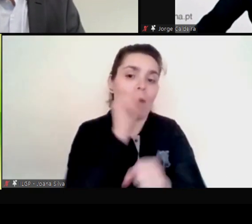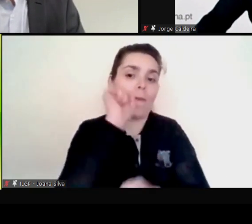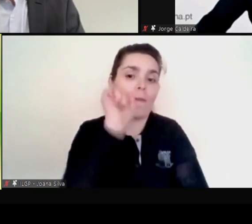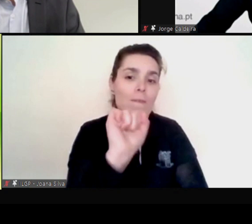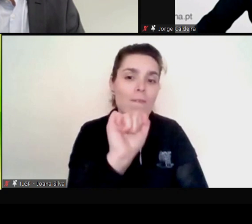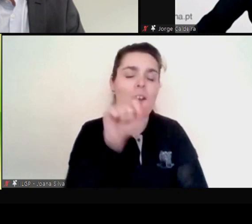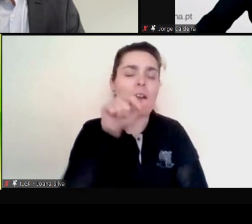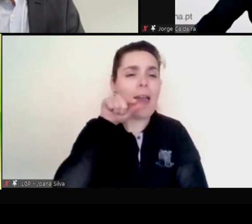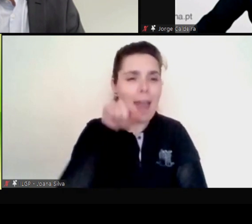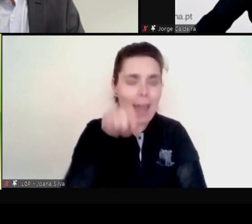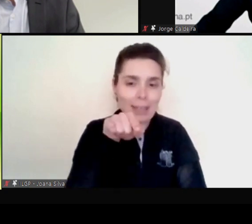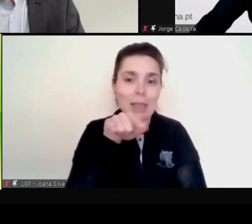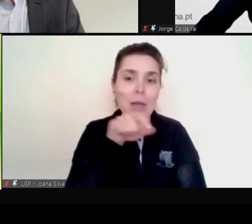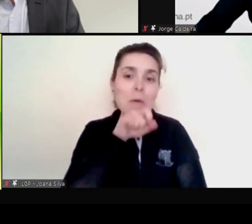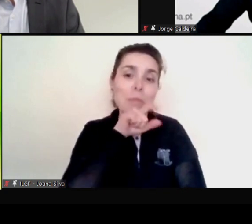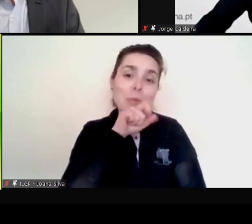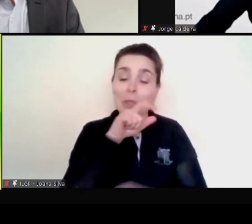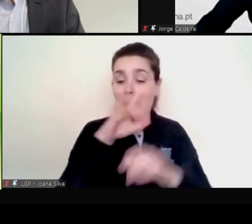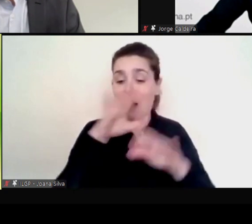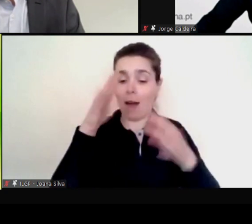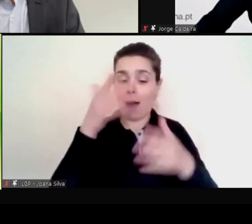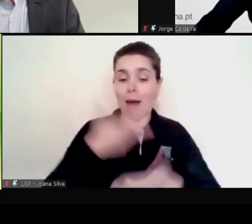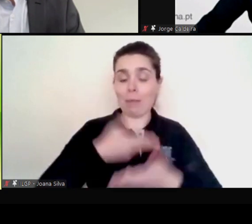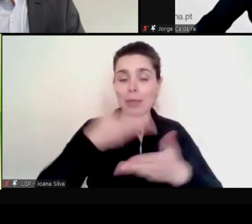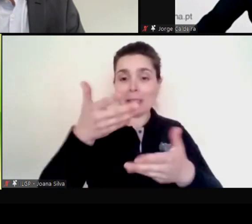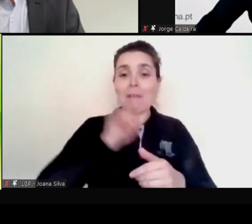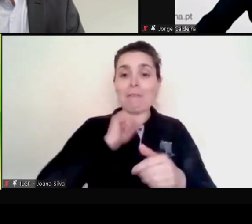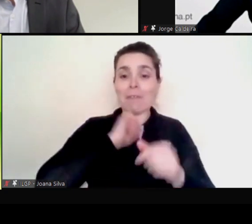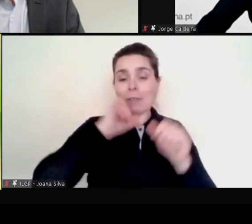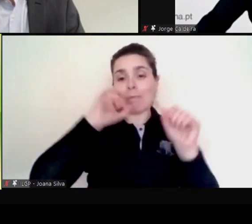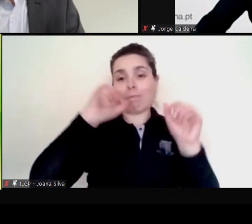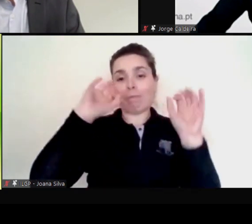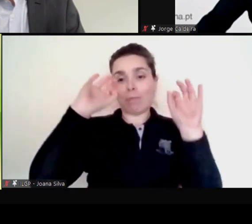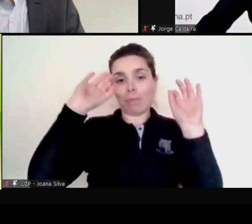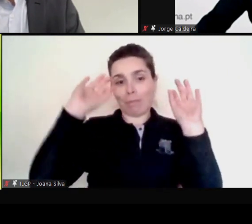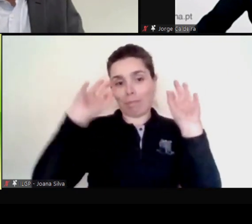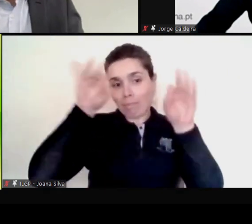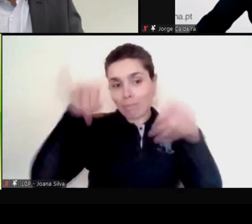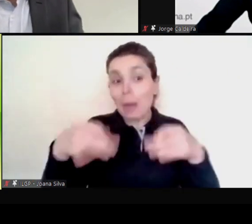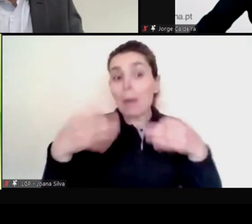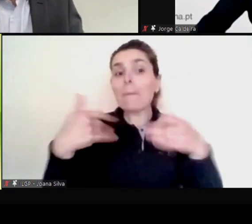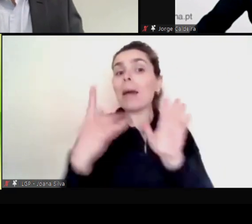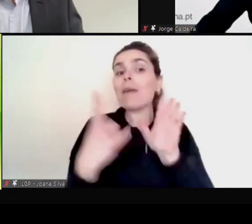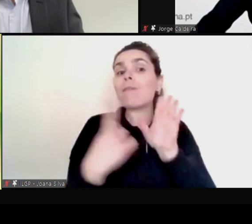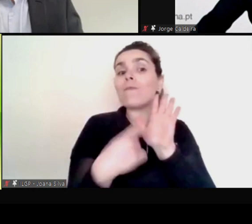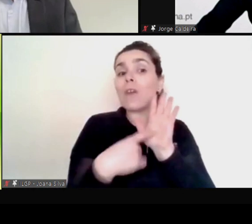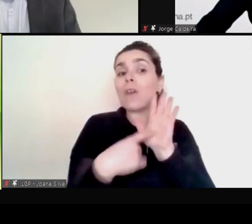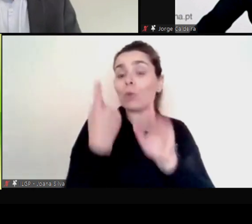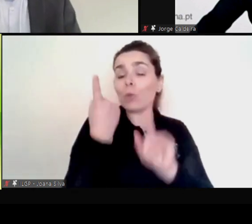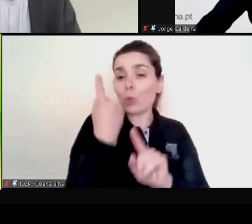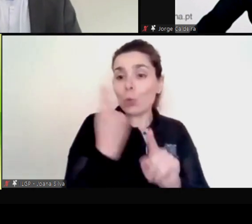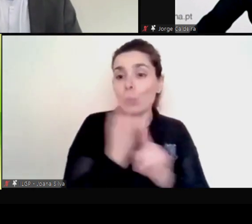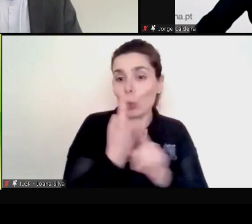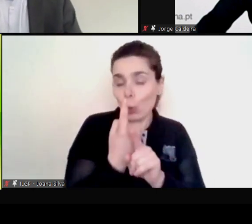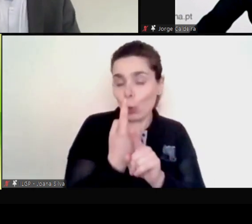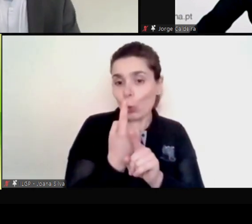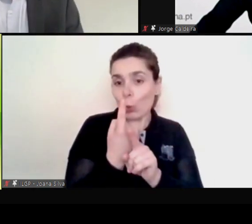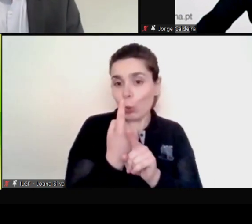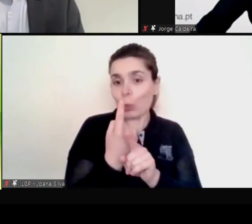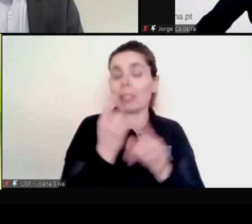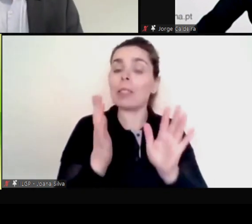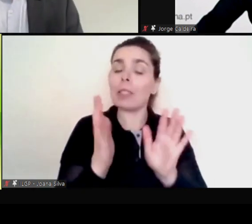era uma boa forma de terminar a minha apresentação, mas ainda me falta falar naquilo que temos hoje já disponível e naquilo que